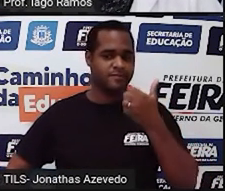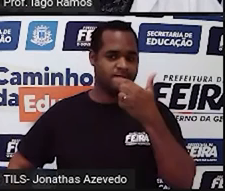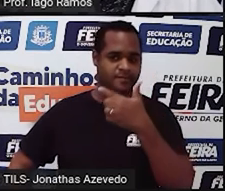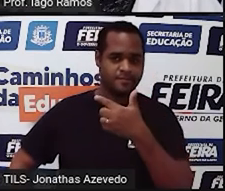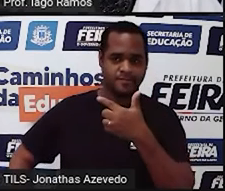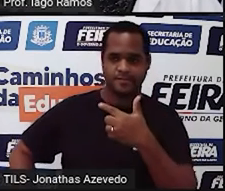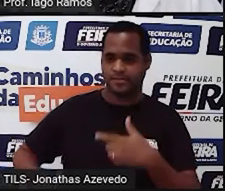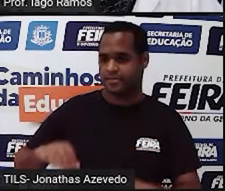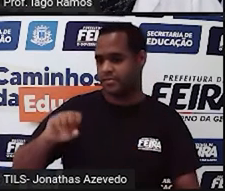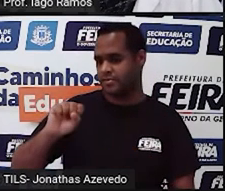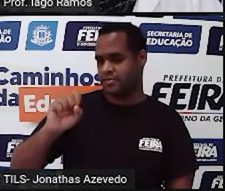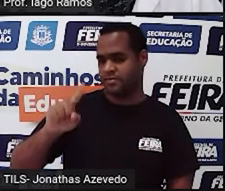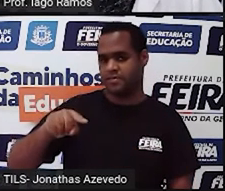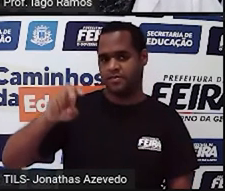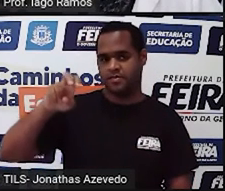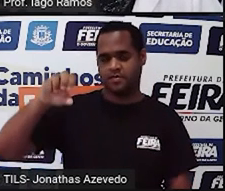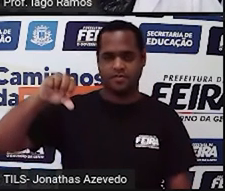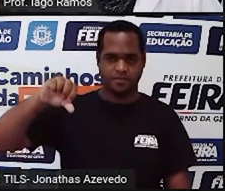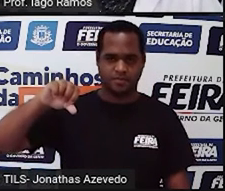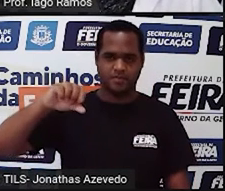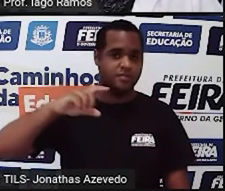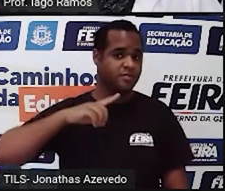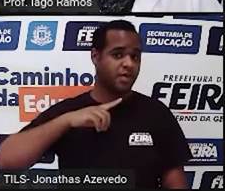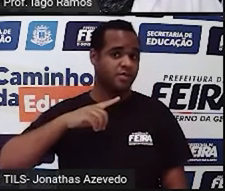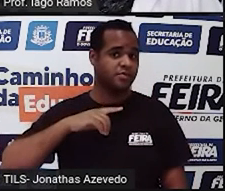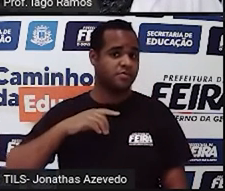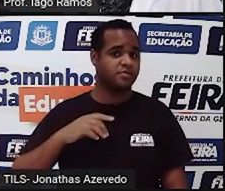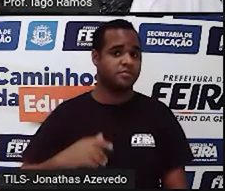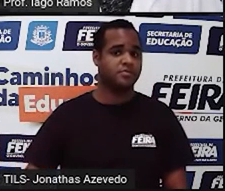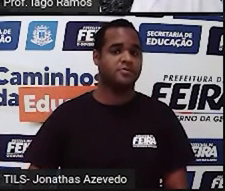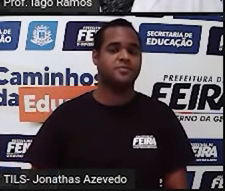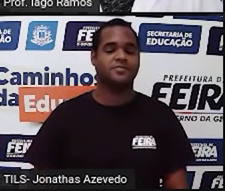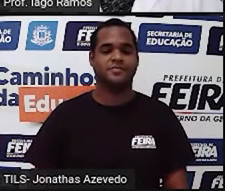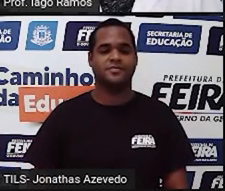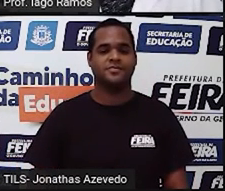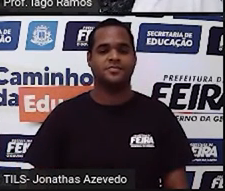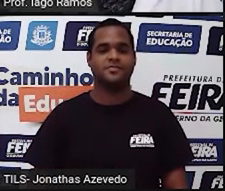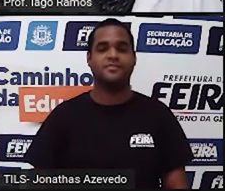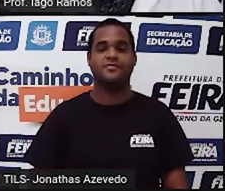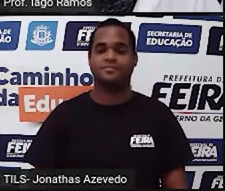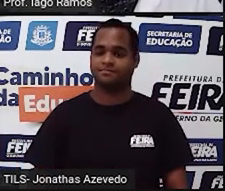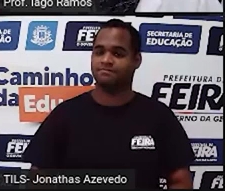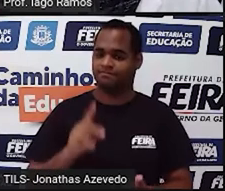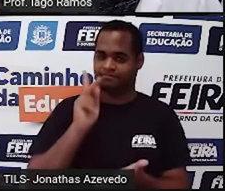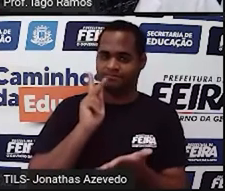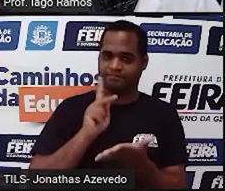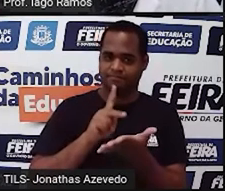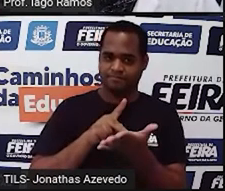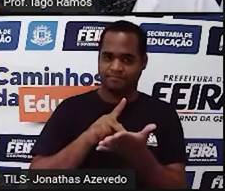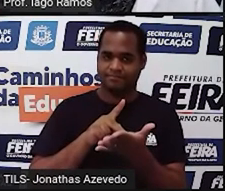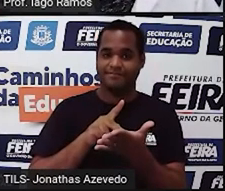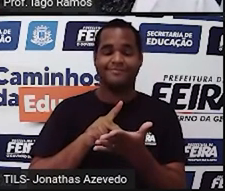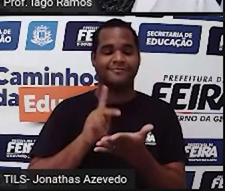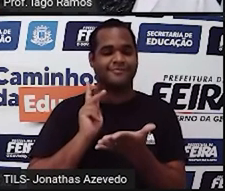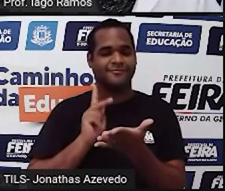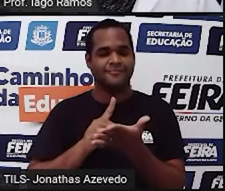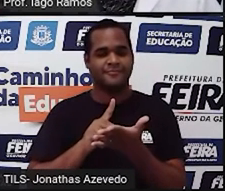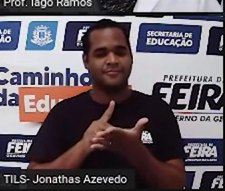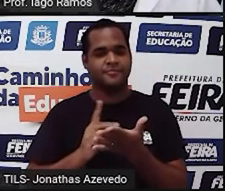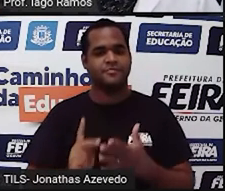número 8,59 isso daí é o verdadeiro